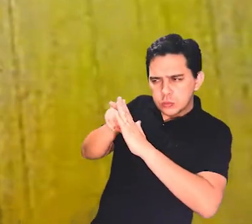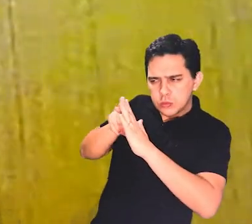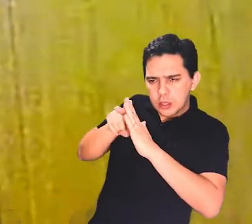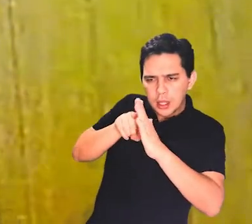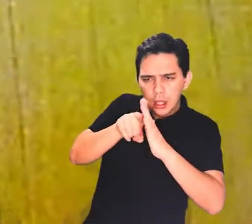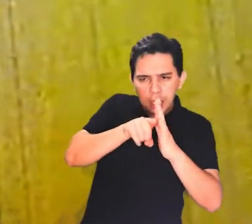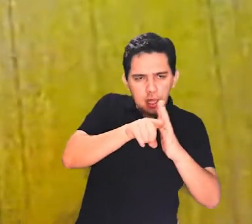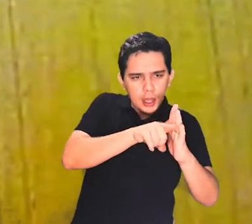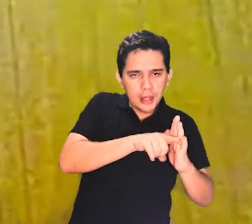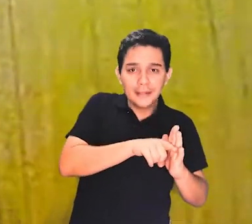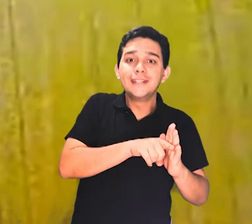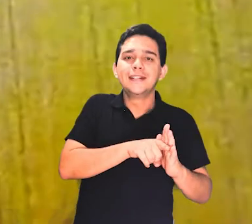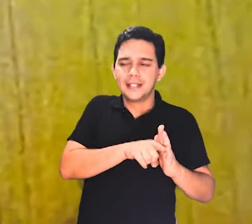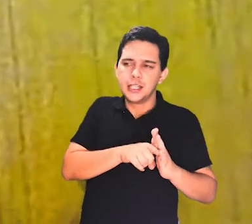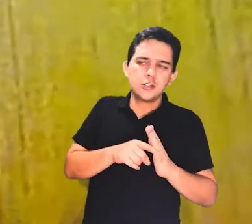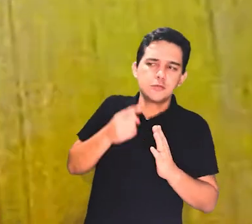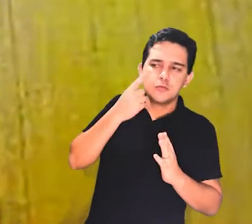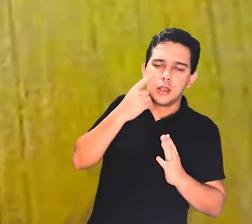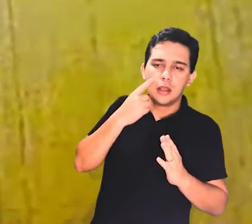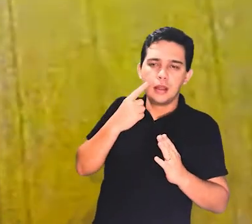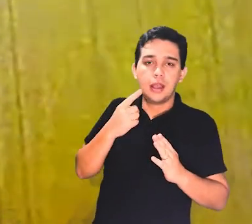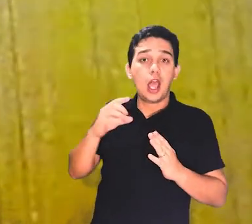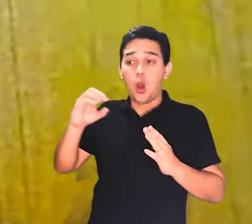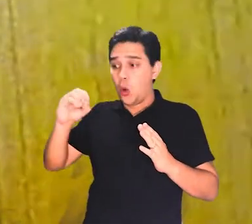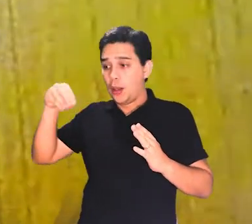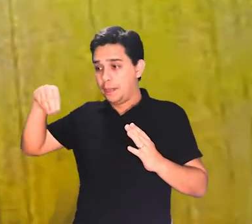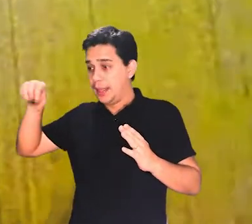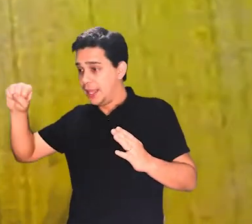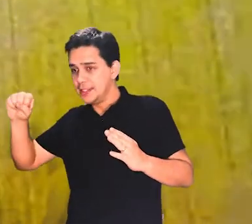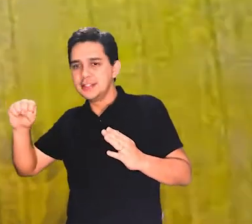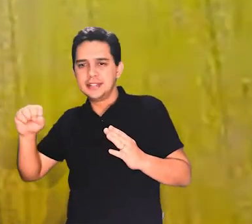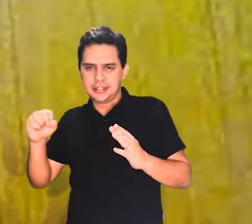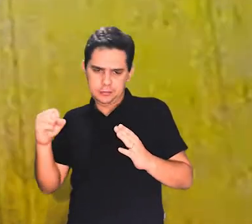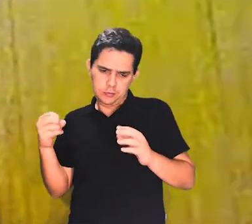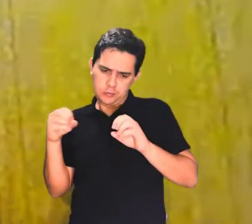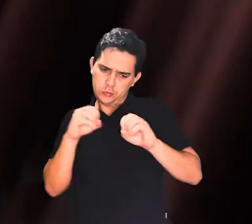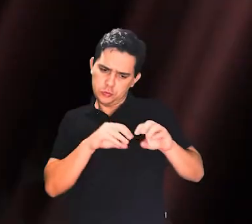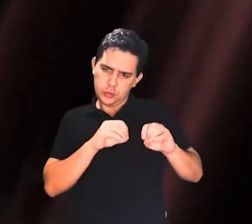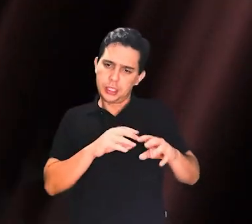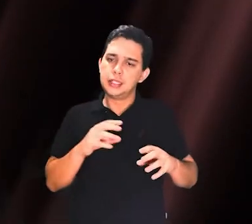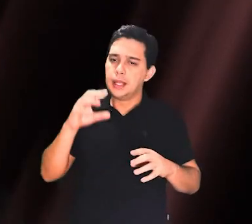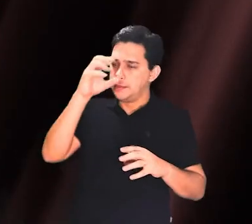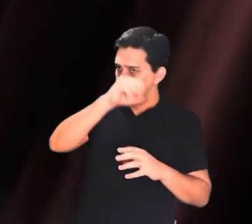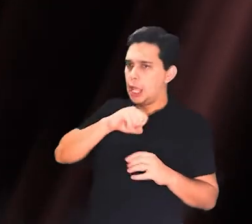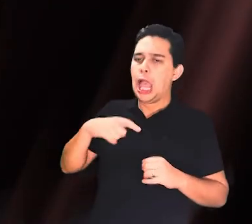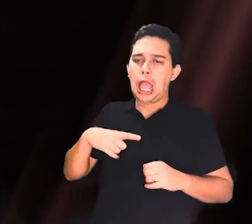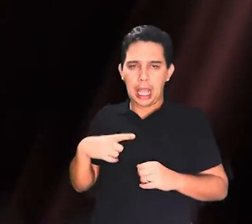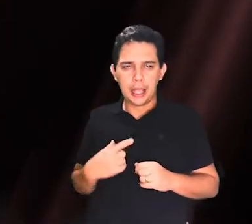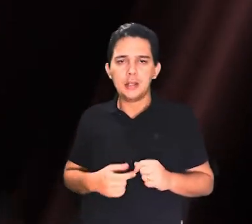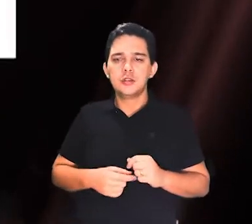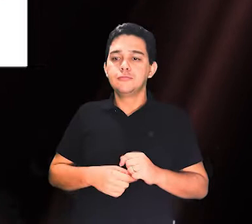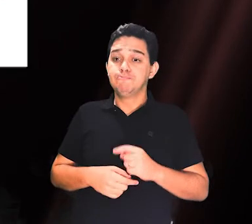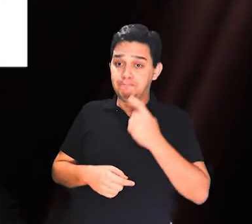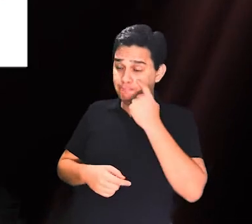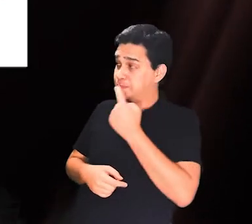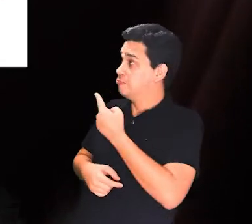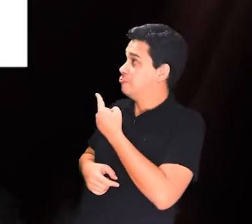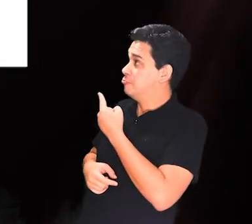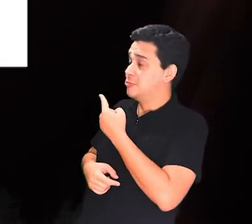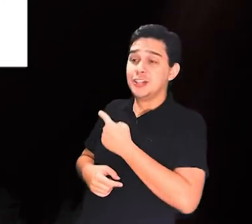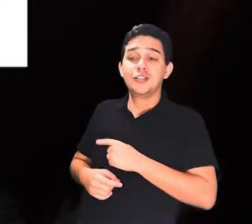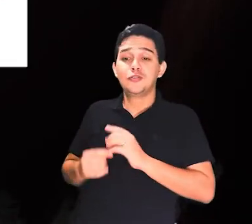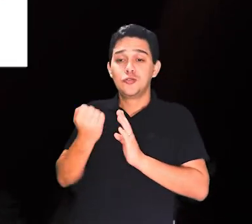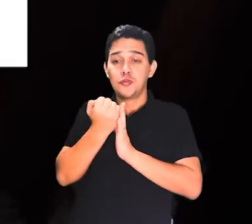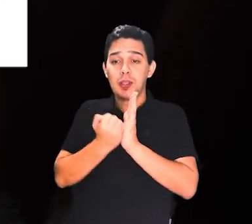habilitada pela OMS. E a gente implementou um instrumento denominado Quality Rights, né, direito à qualidade, um kit